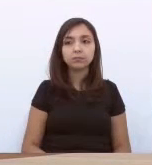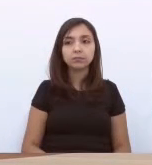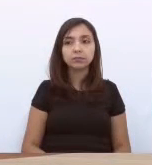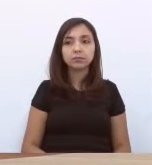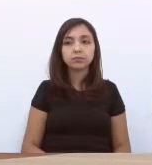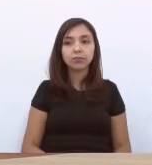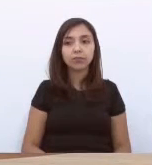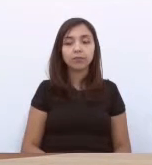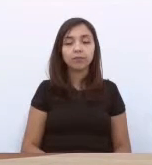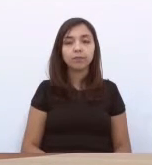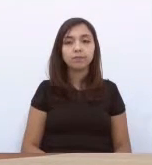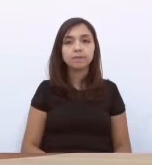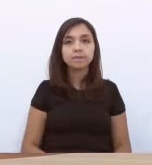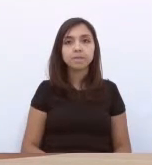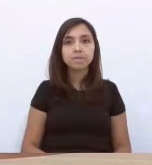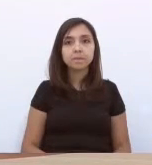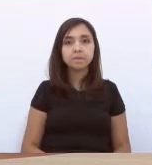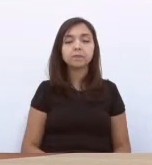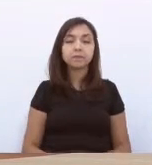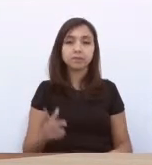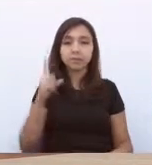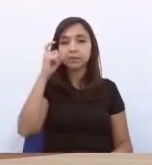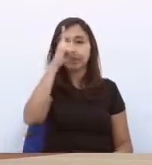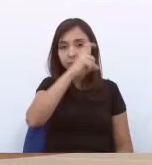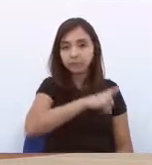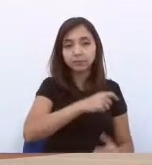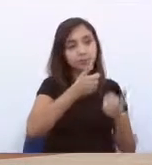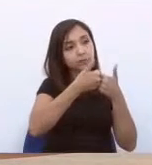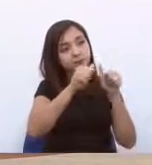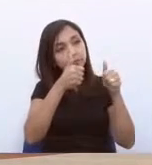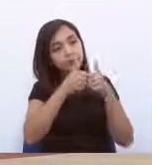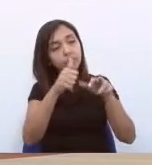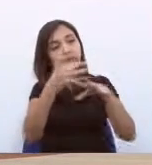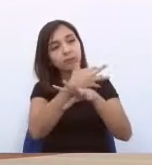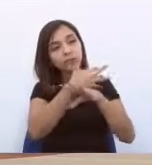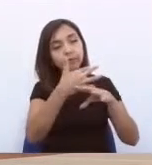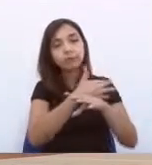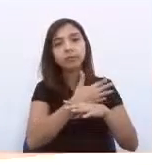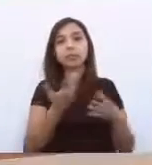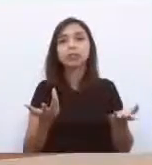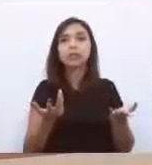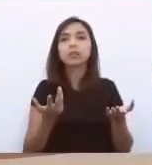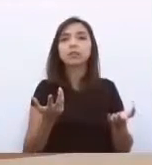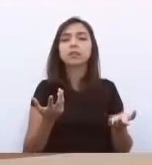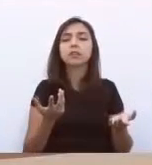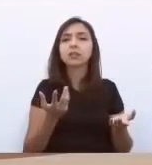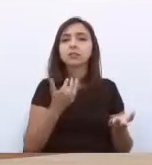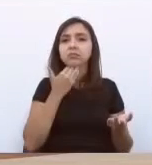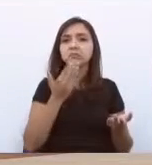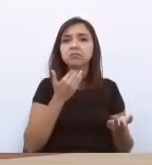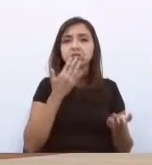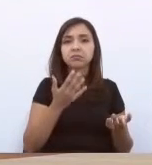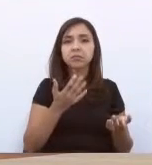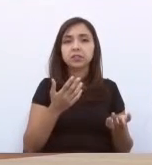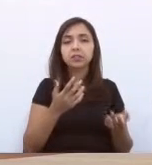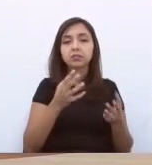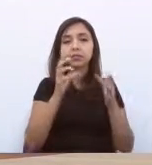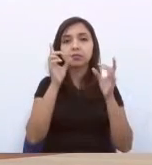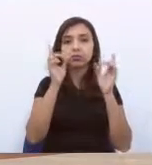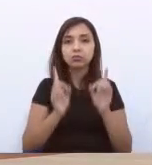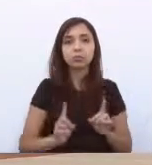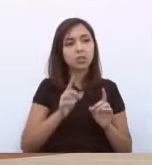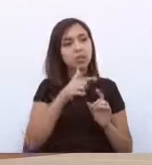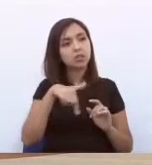vereador. E aí com dificuldade com os ônibus da nossa cidade, em ao menos ter direito a